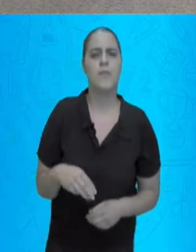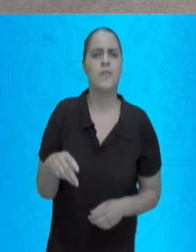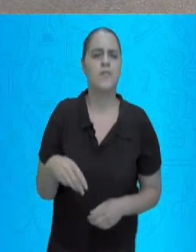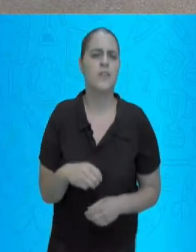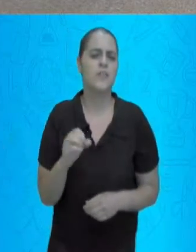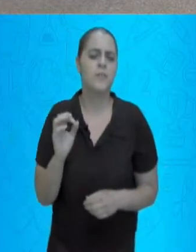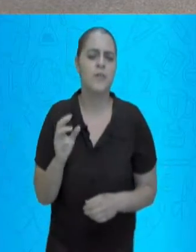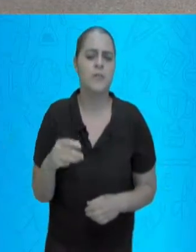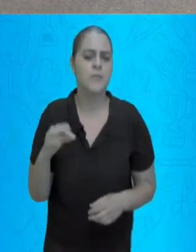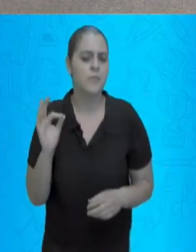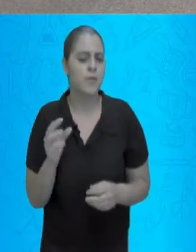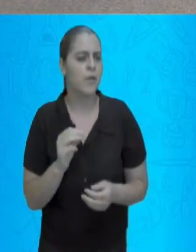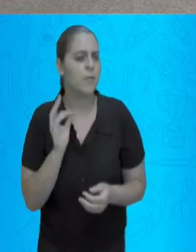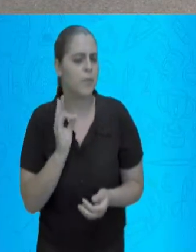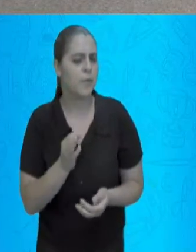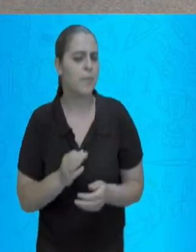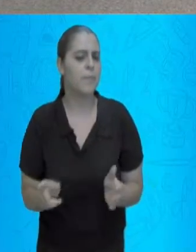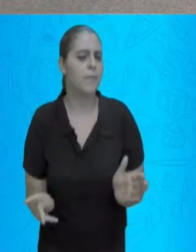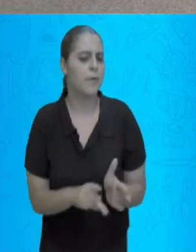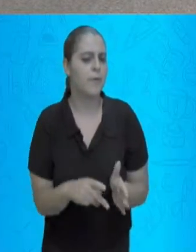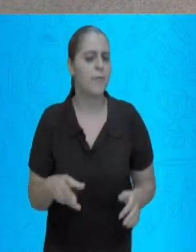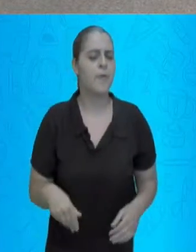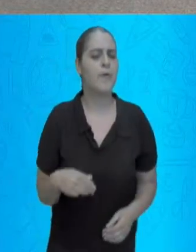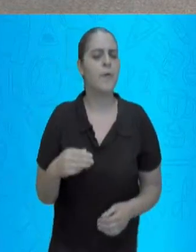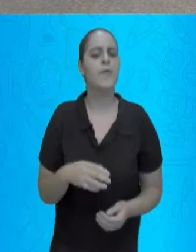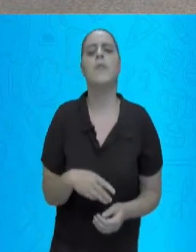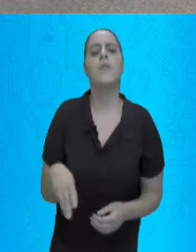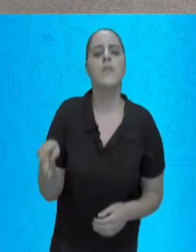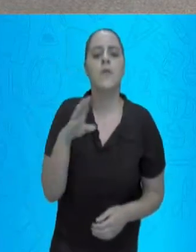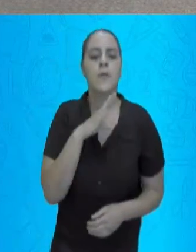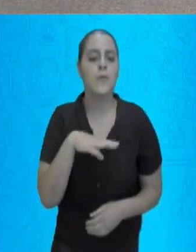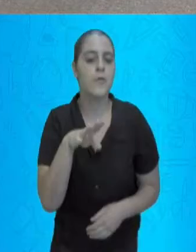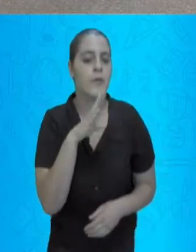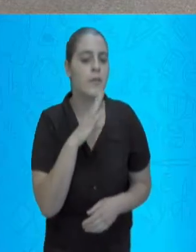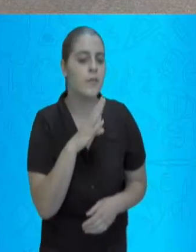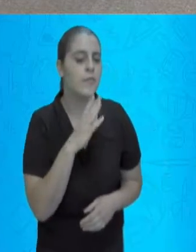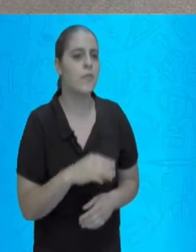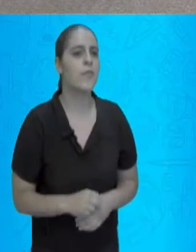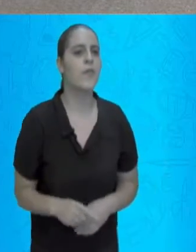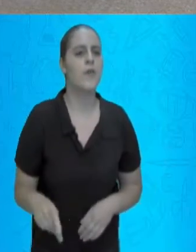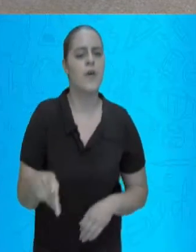mais específico, nós abordaremos